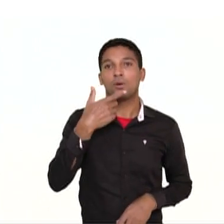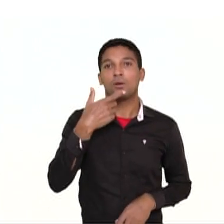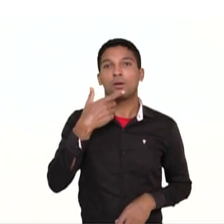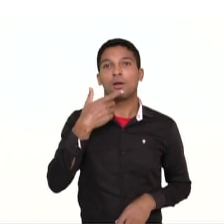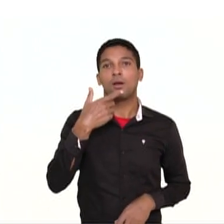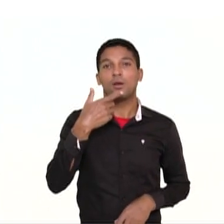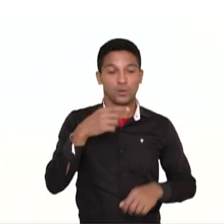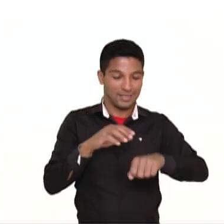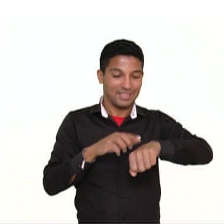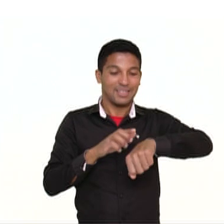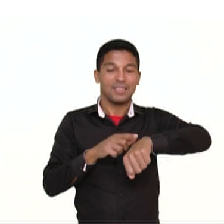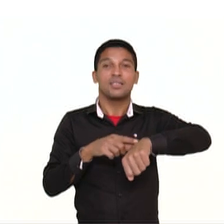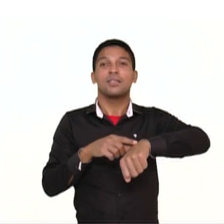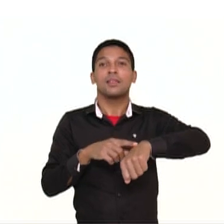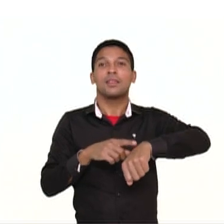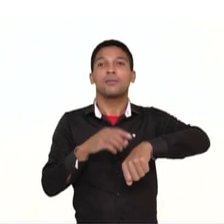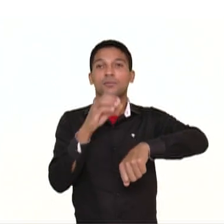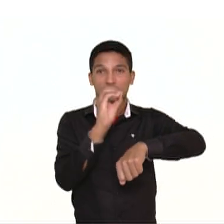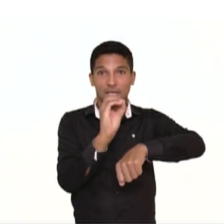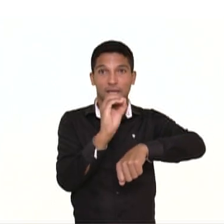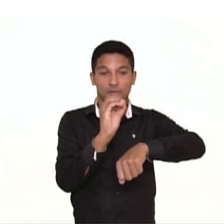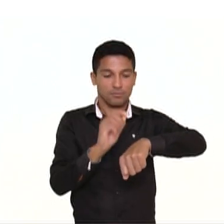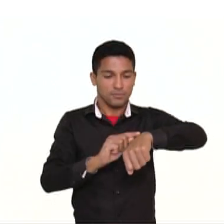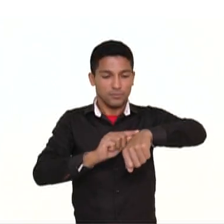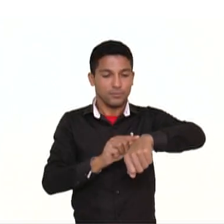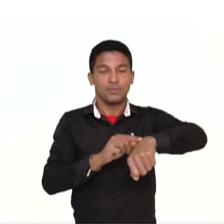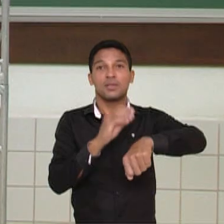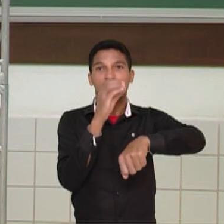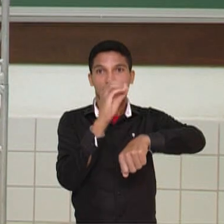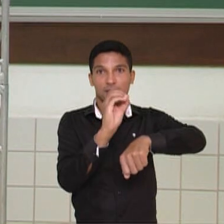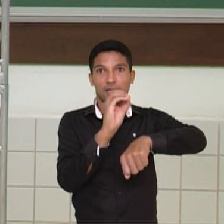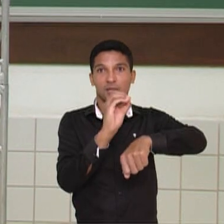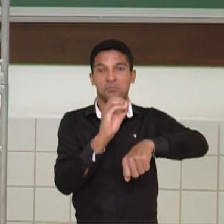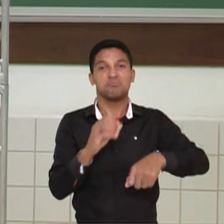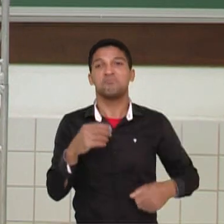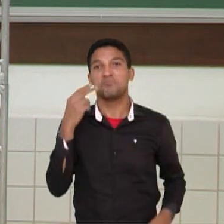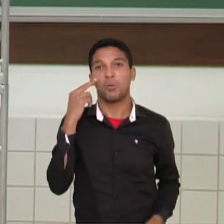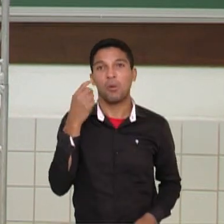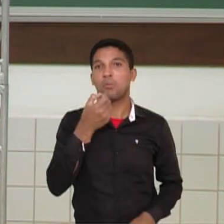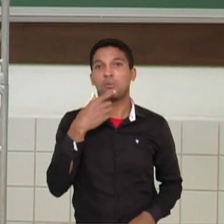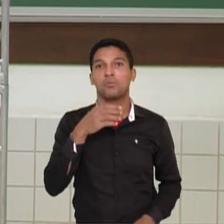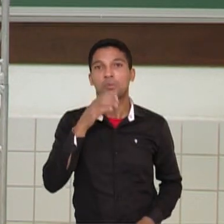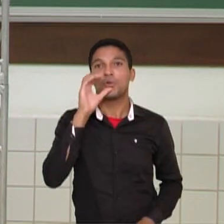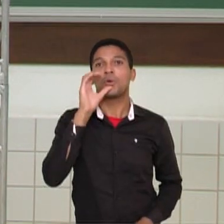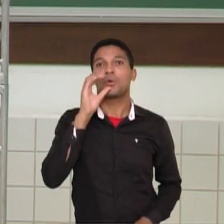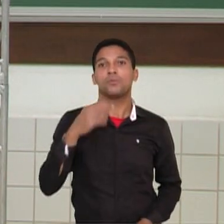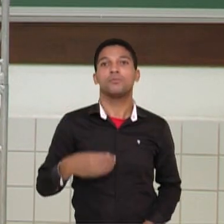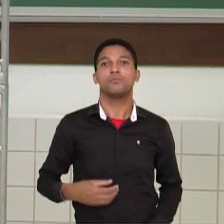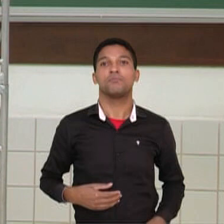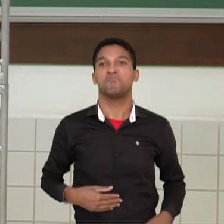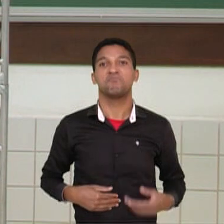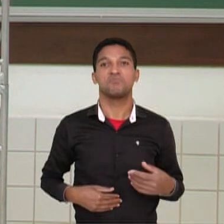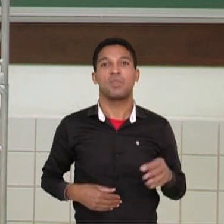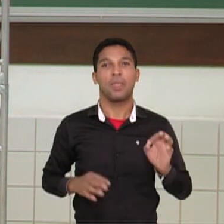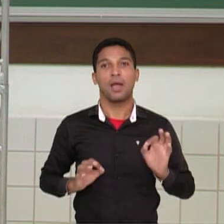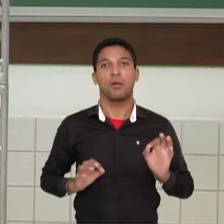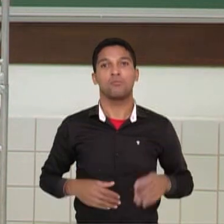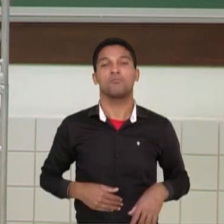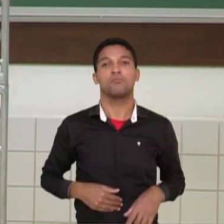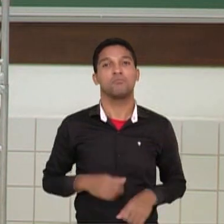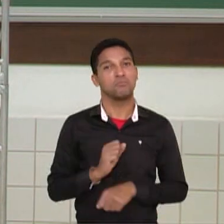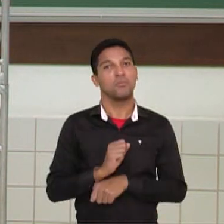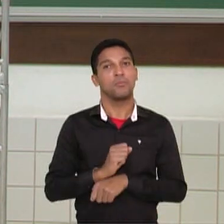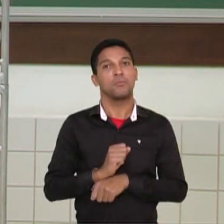efeito no tempo zero, ou seja, na hora que foi ingerido ali o medicamento, faz total sentido, né? Porque a hora que você toma o remédio, ele já não faz efeito de